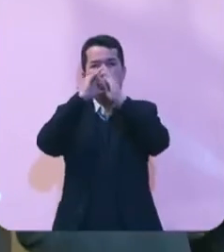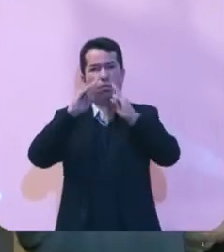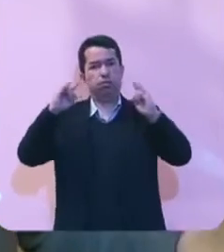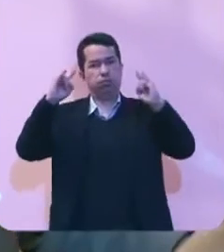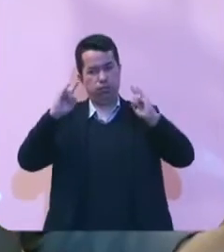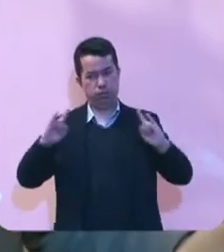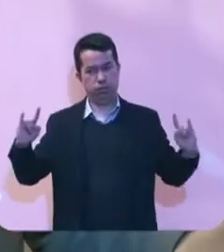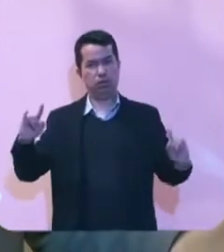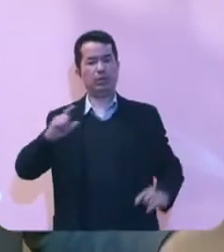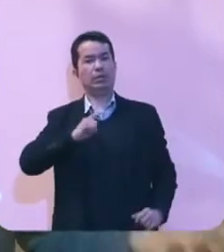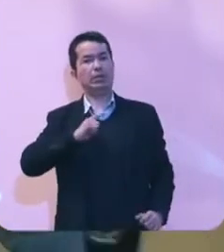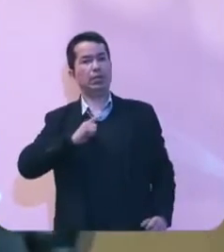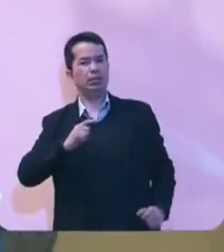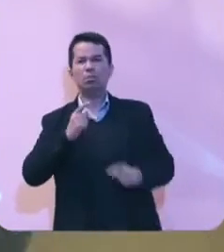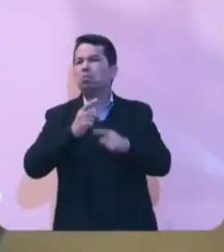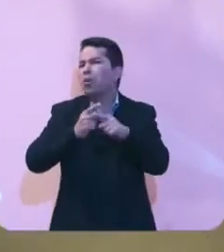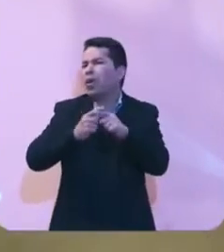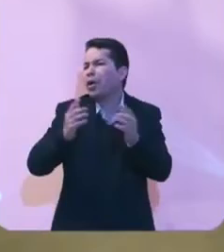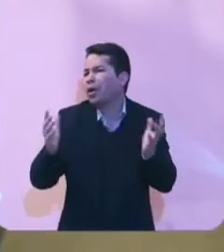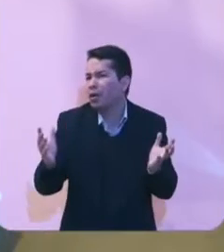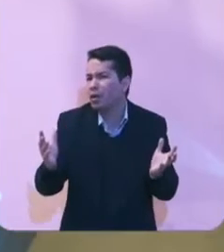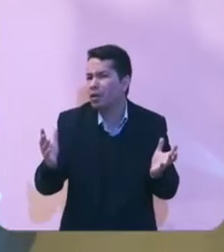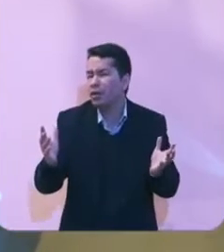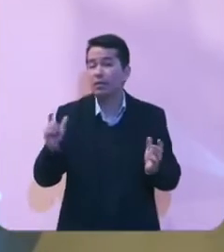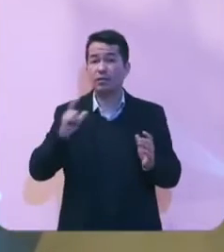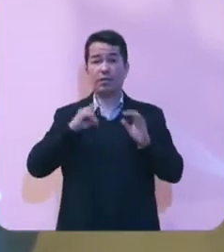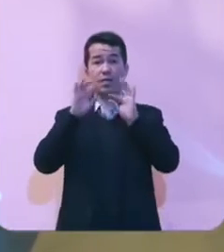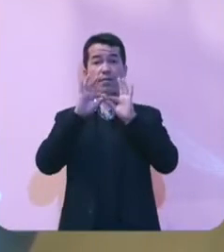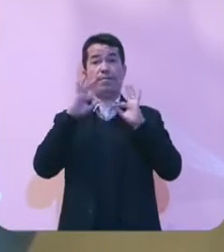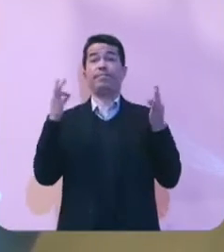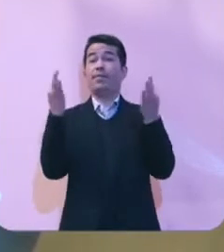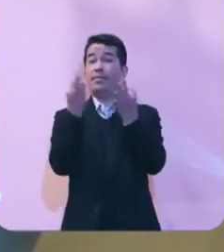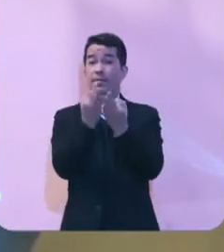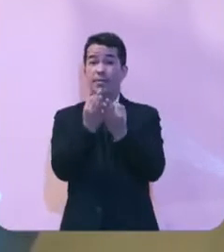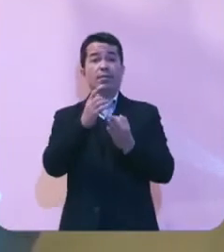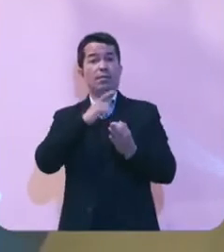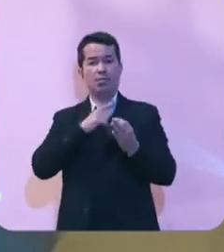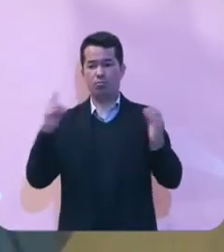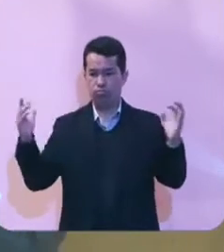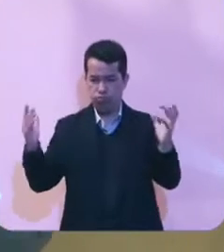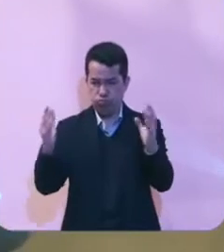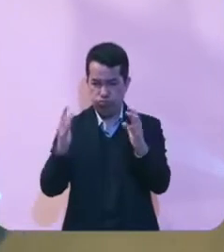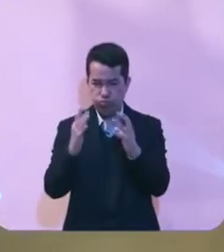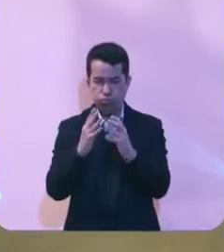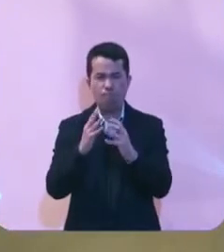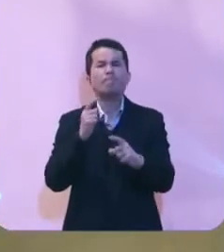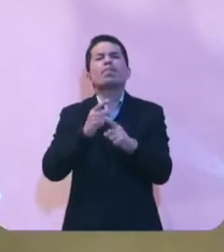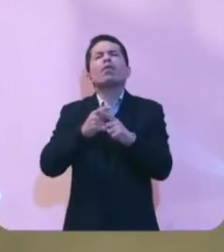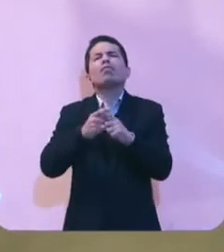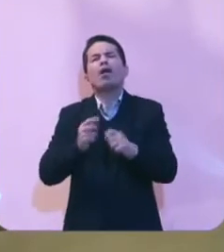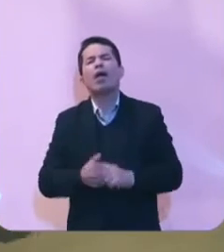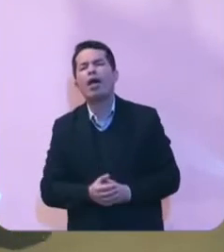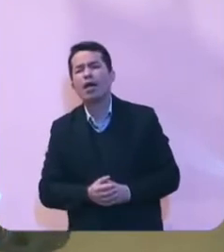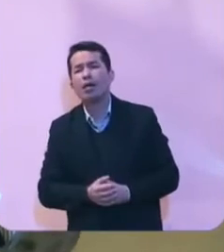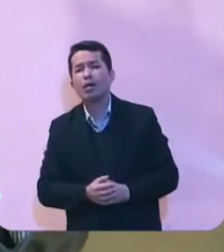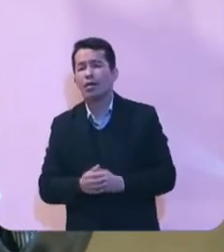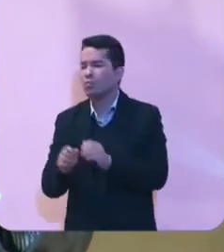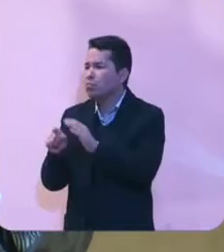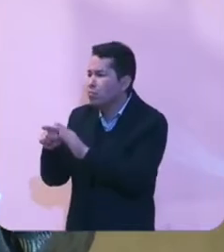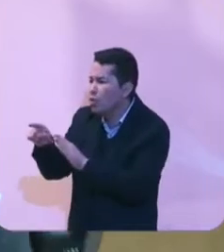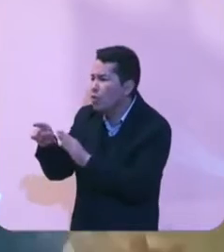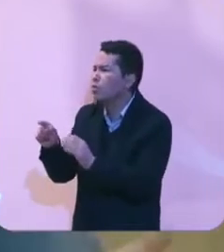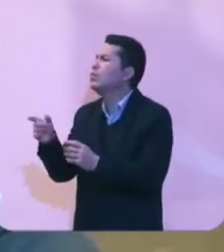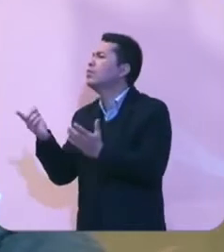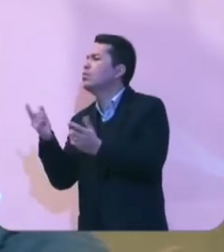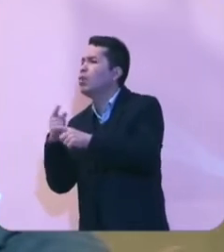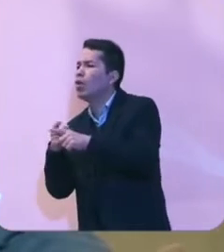de gratidão que faziam eles fazer aquele churrasquinho de cordeiro ali? E eles então compartilhavam e louvavam a